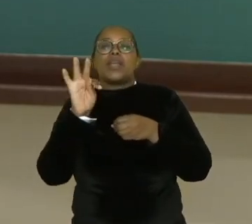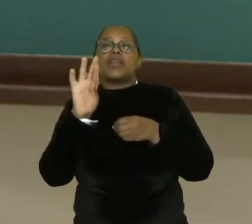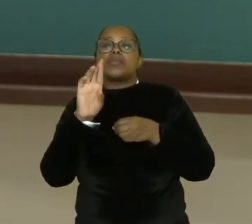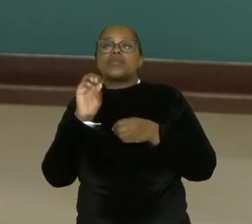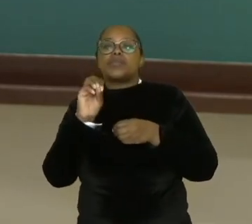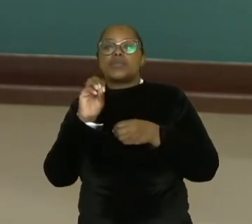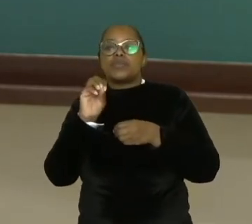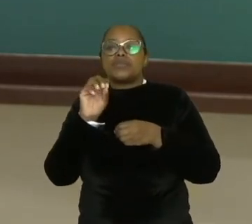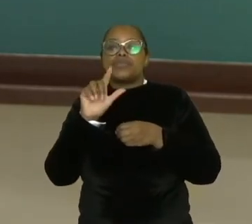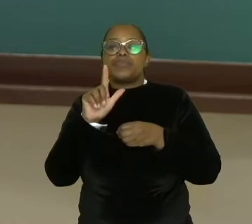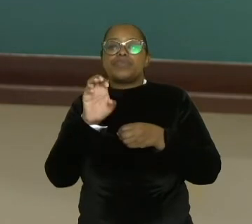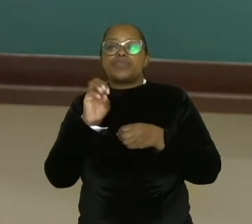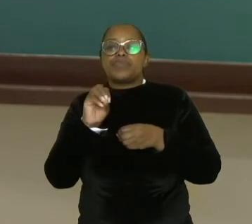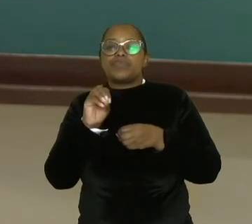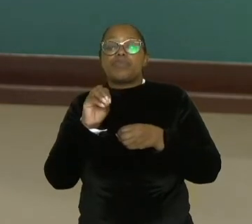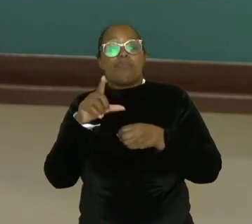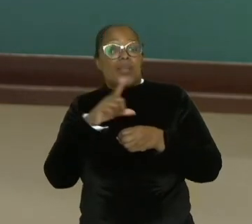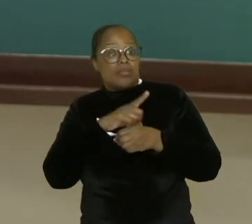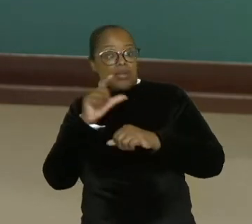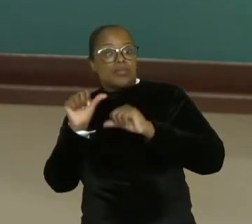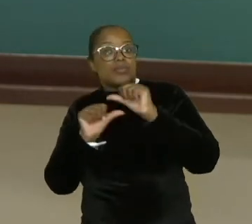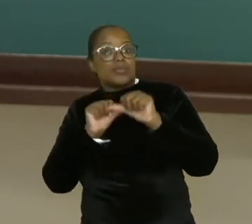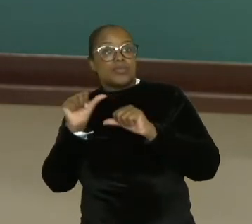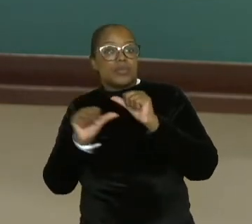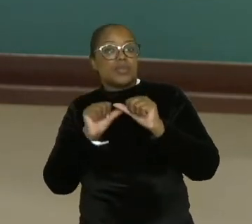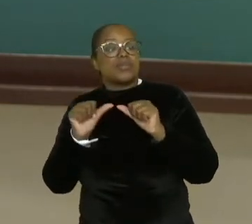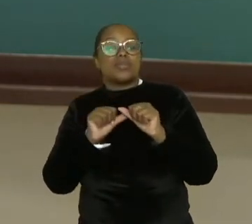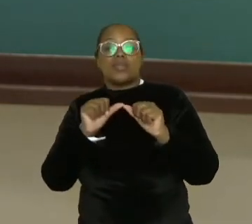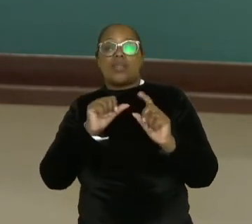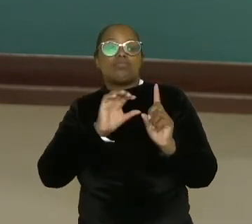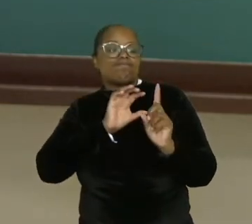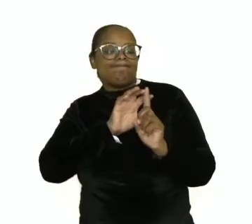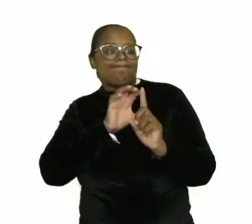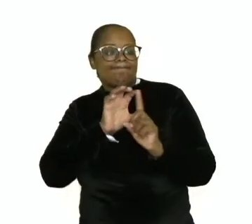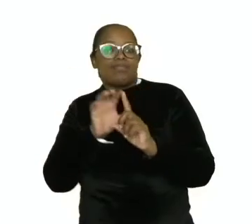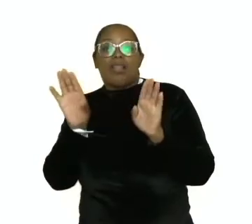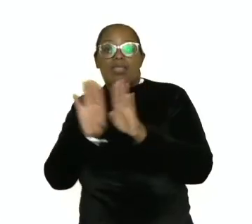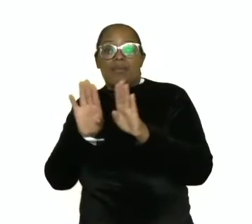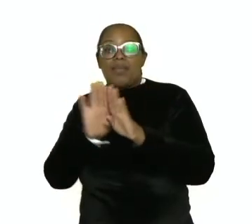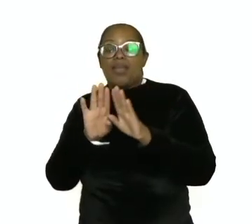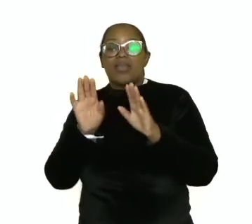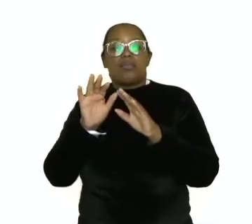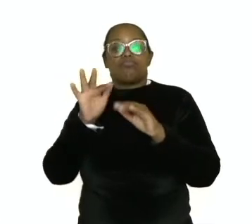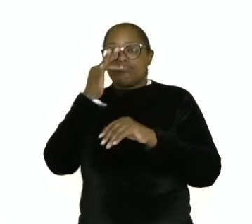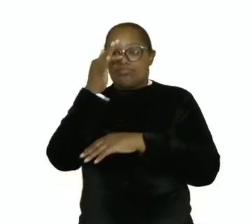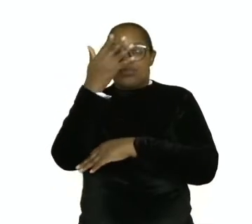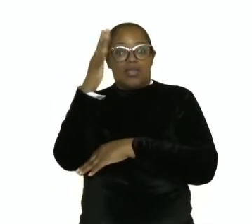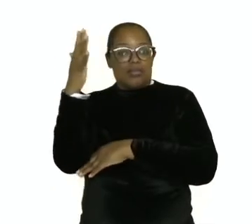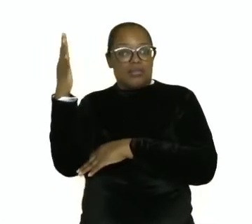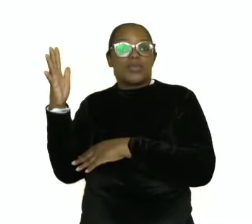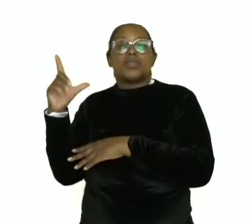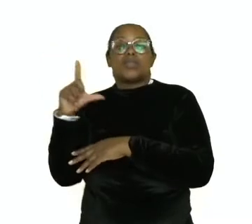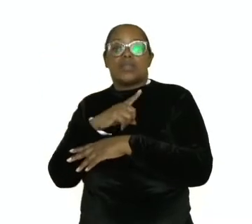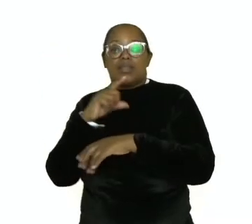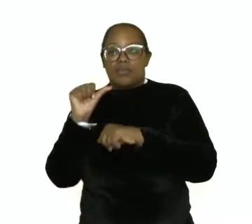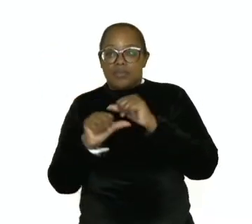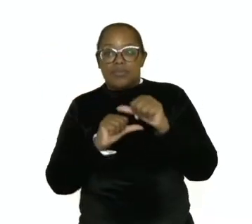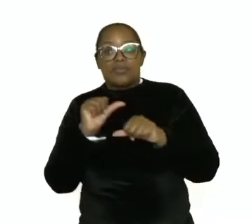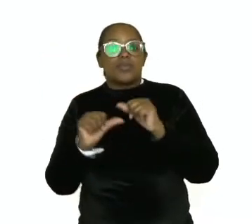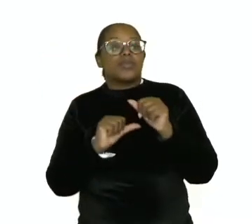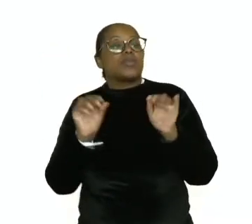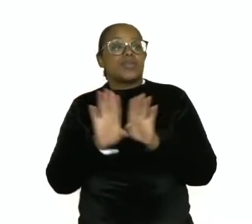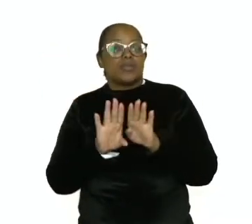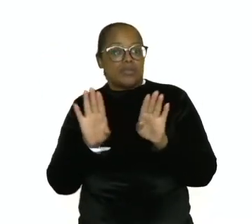Embora a mudança tenha contribuído na performance, o impacto do material no meio ambiente é negativo, né? Porque o impacto da resina de petróleo